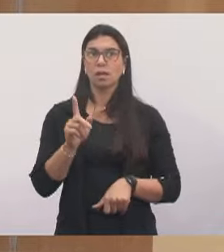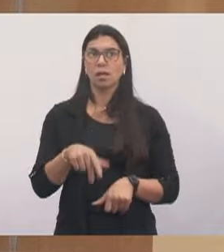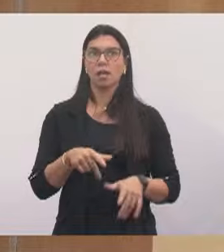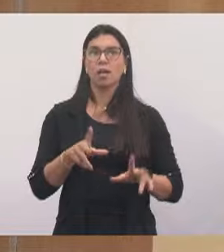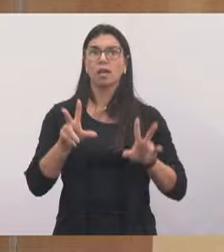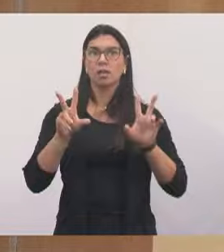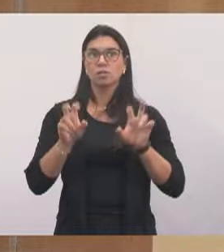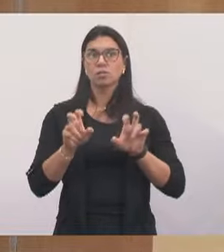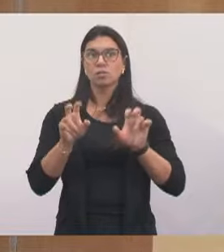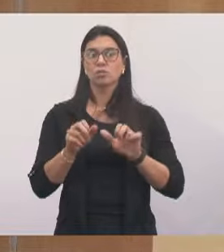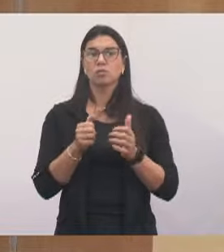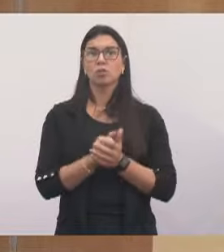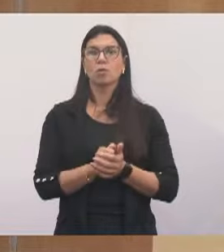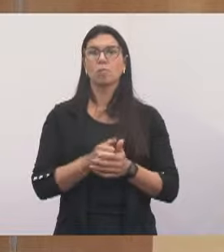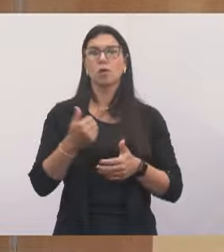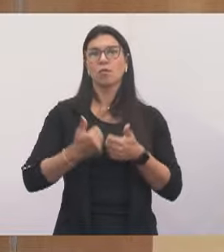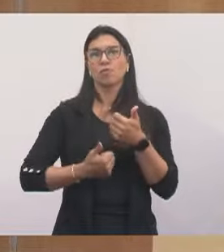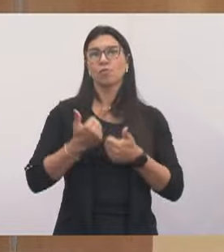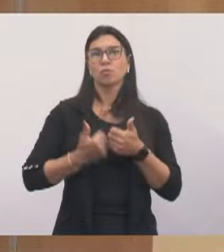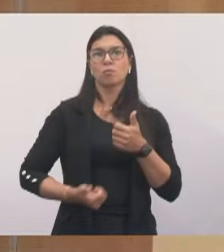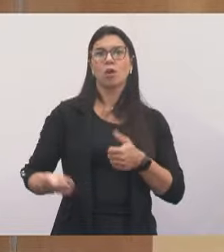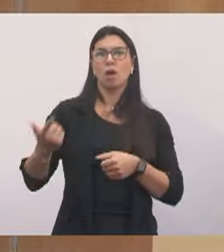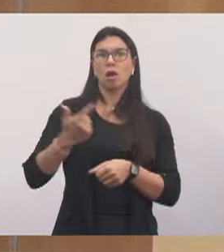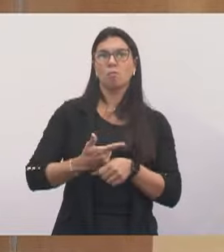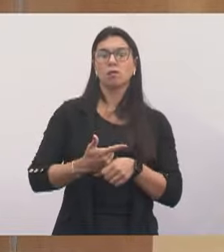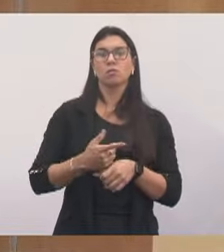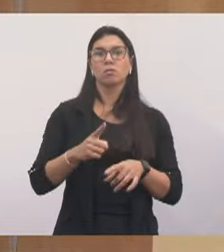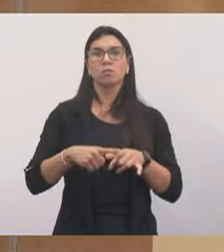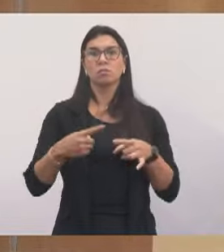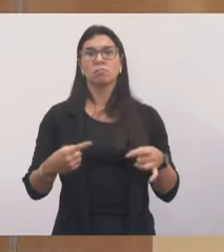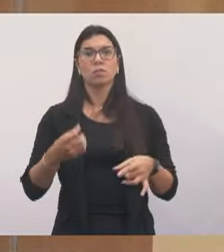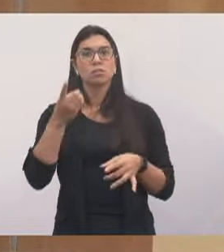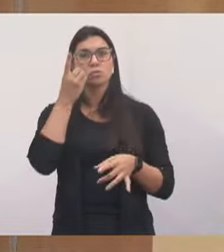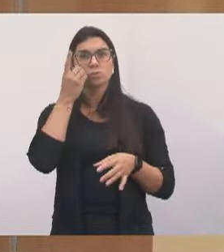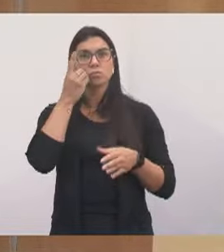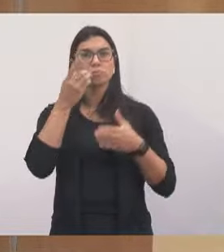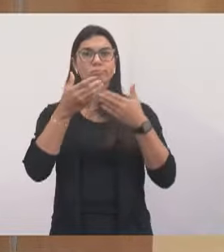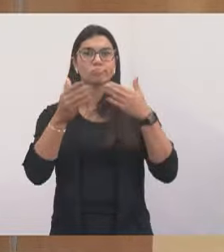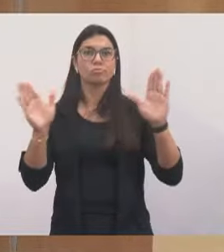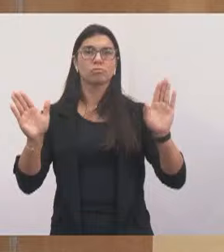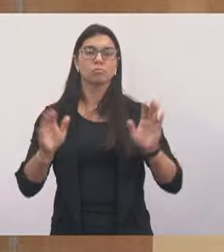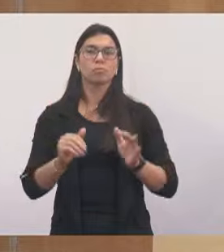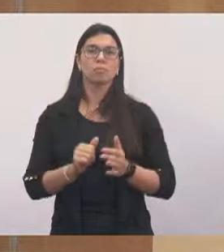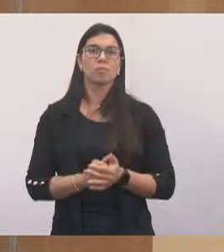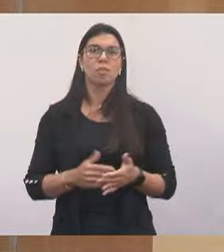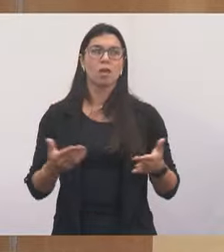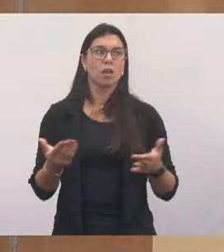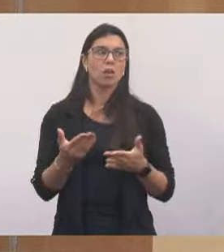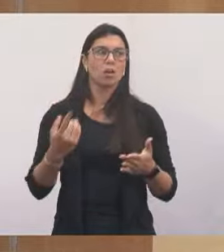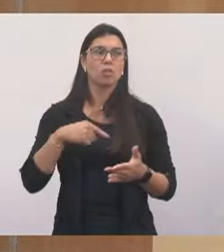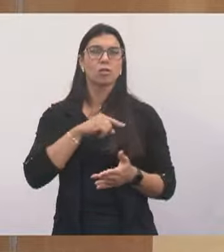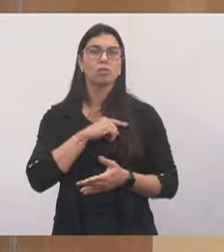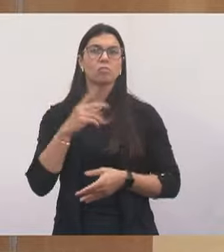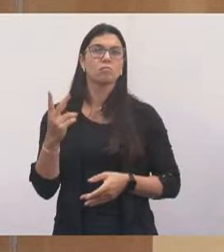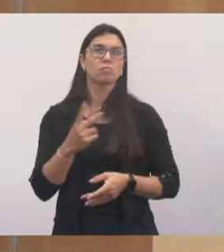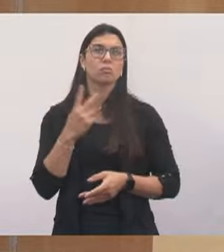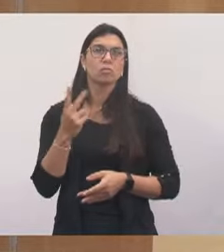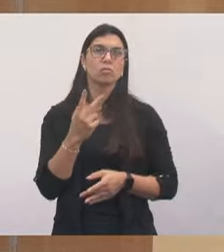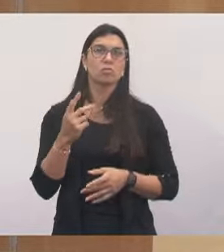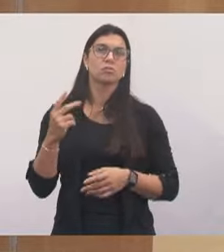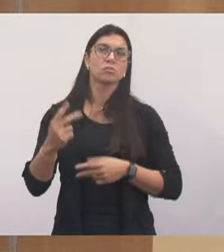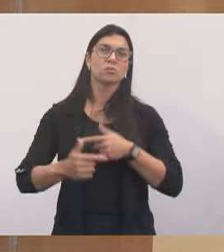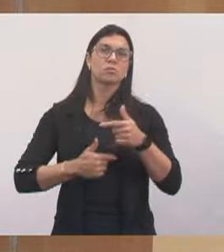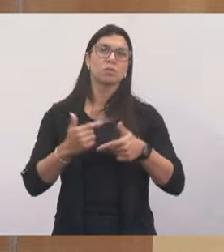É o futebol amador. A chegada do Dude abriu o leque, Dude, abriu o leque para valorizar o